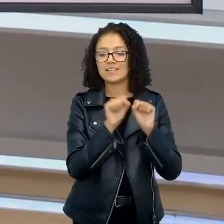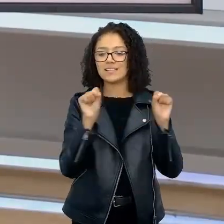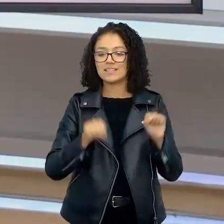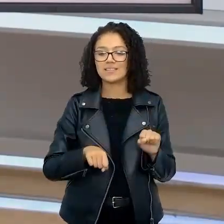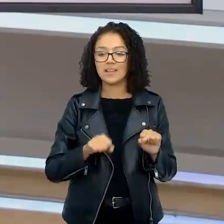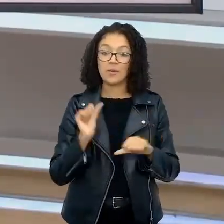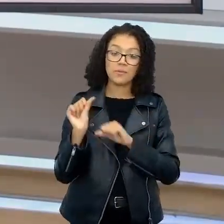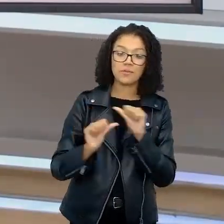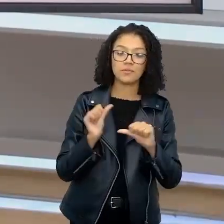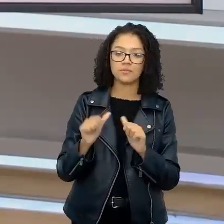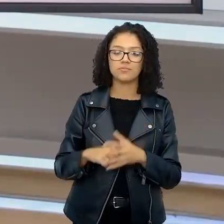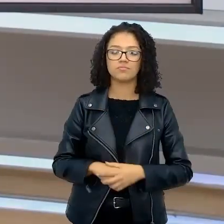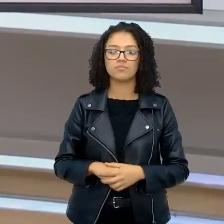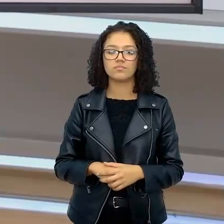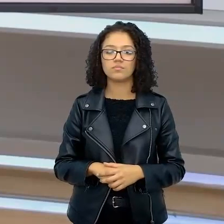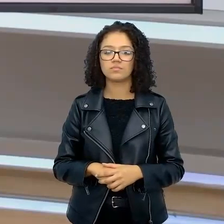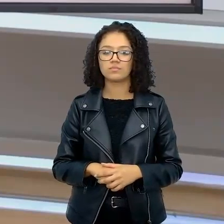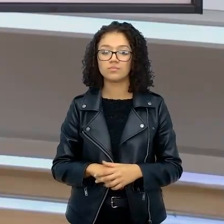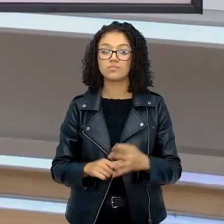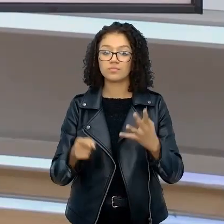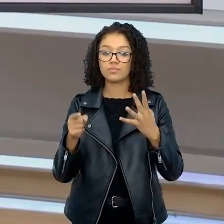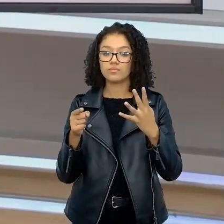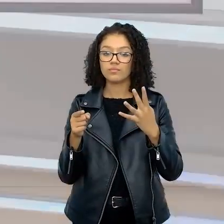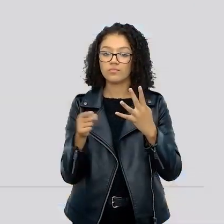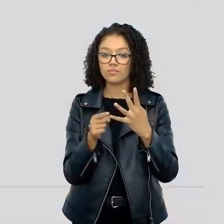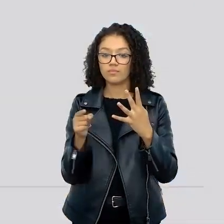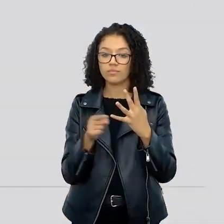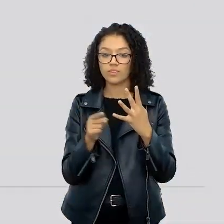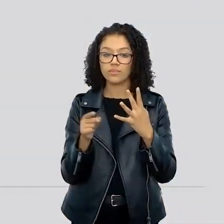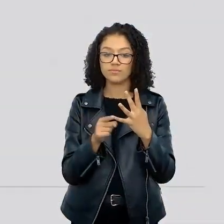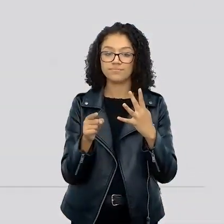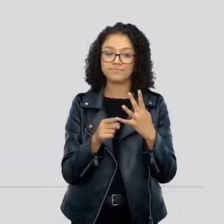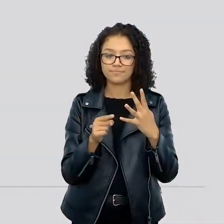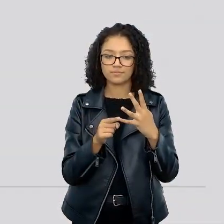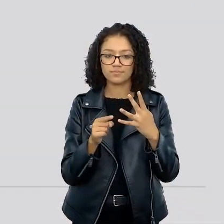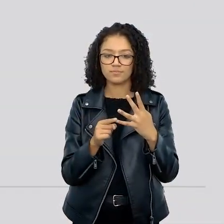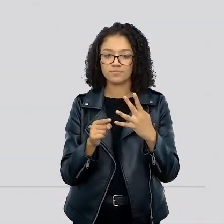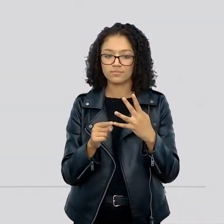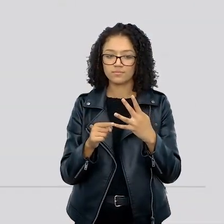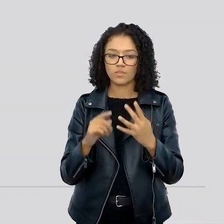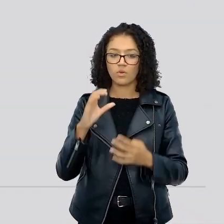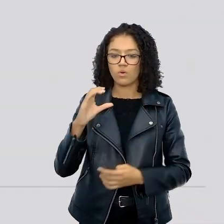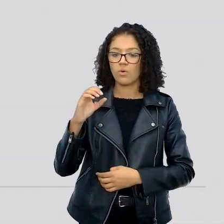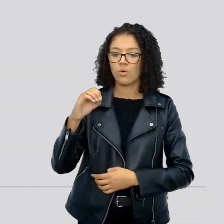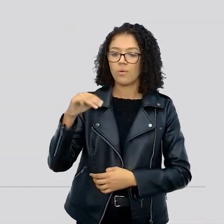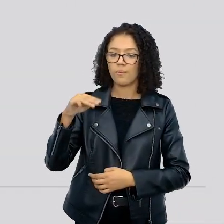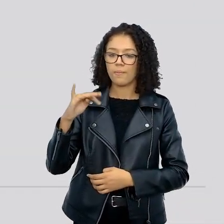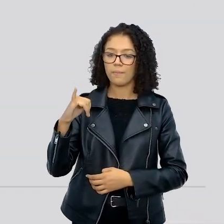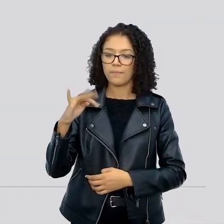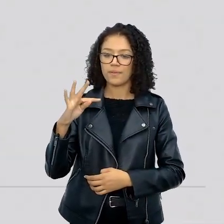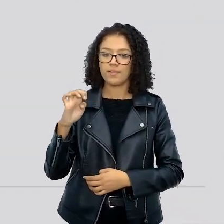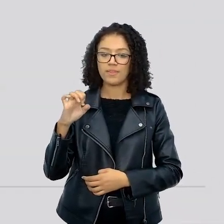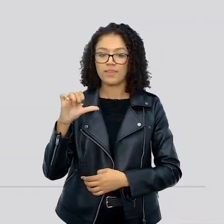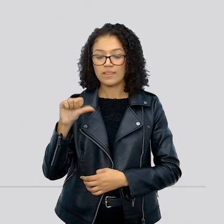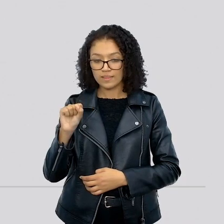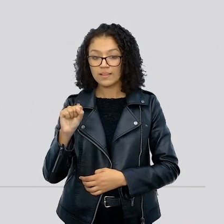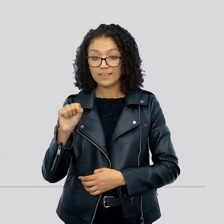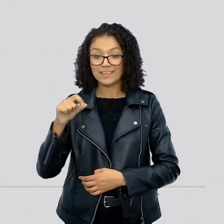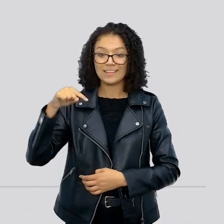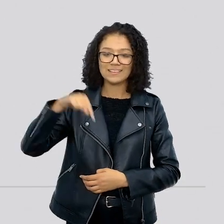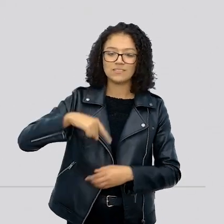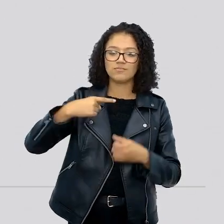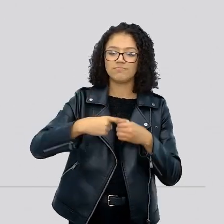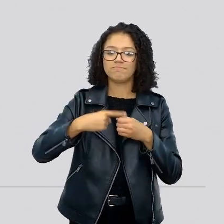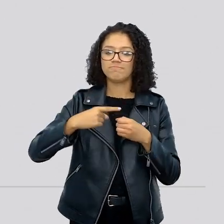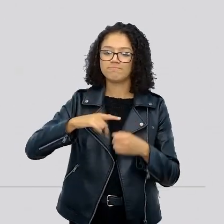tá? E, por fim, eu trago muito a ideia de comitês territoriais ou municipais, porque eu penso